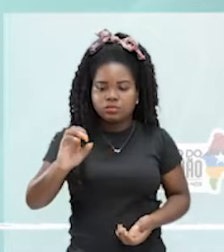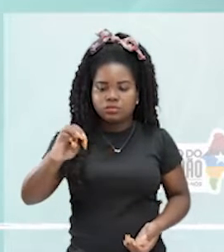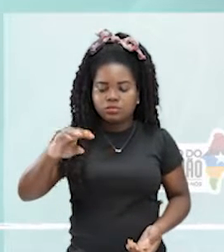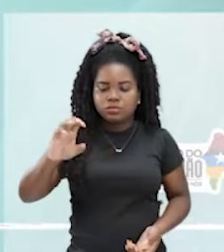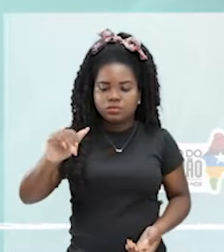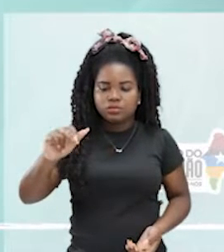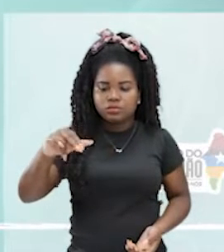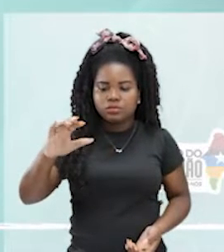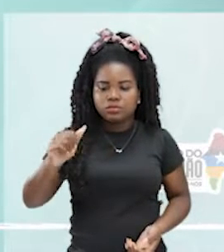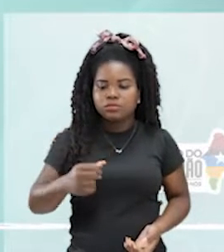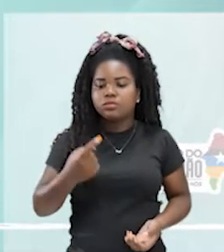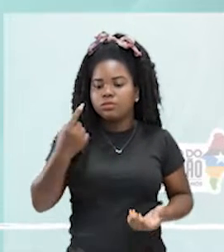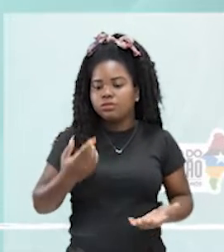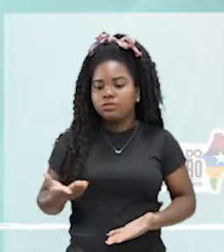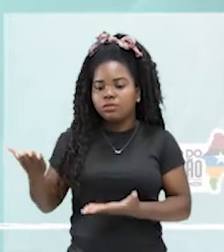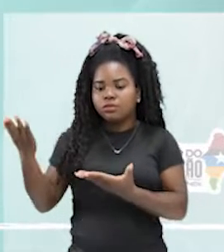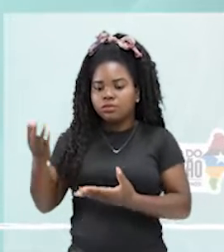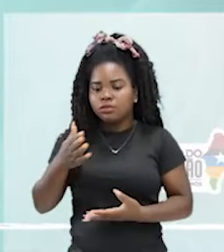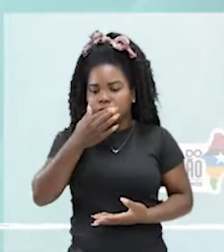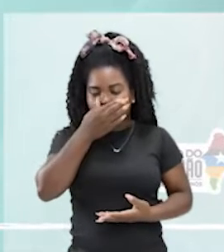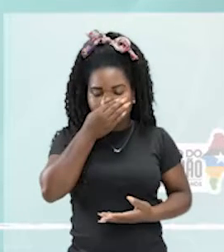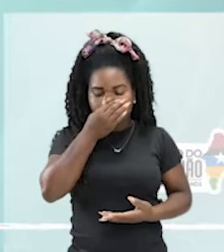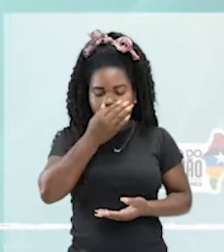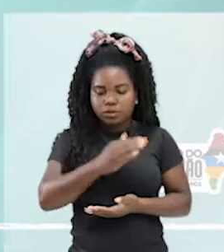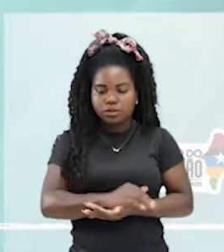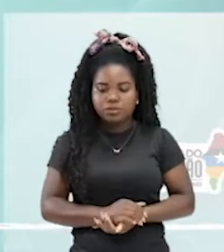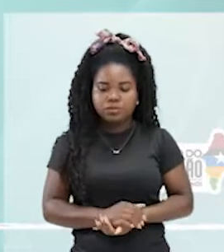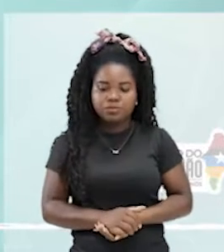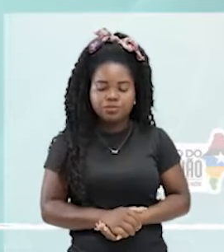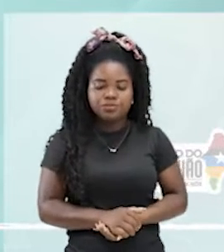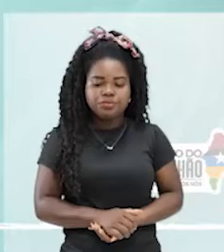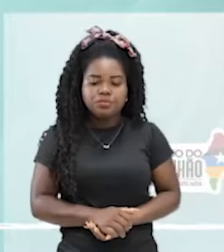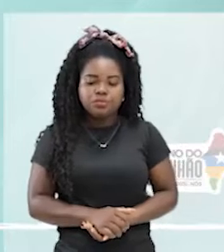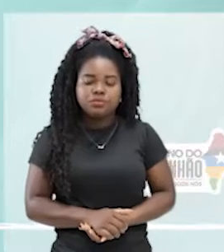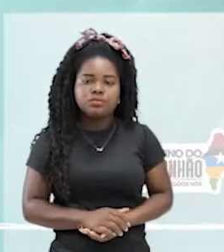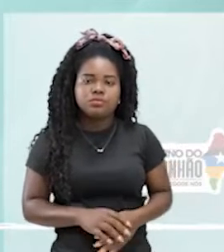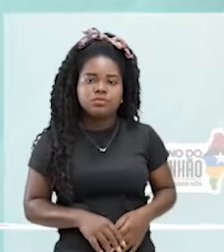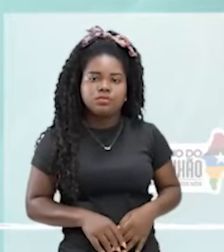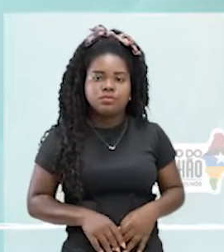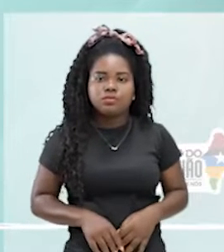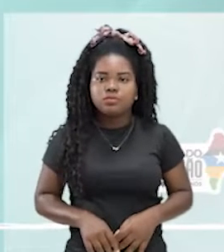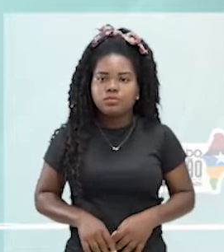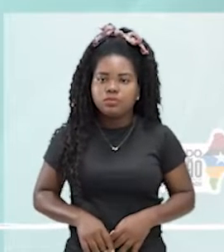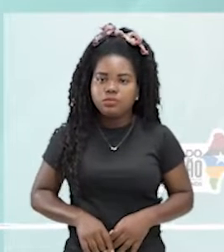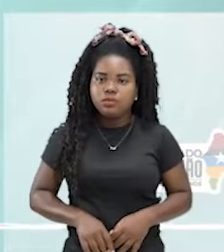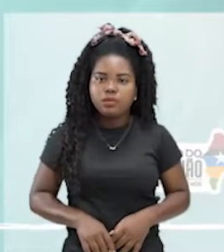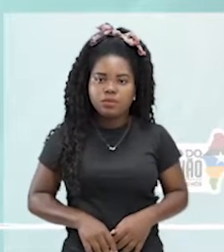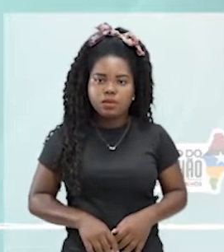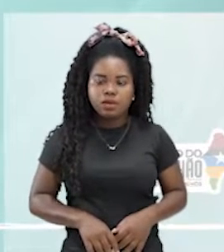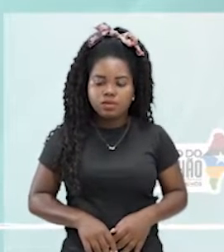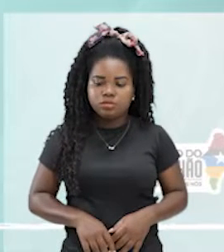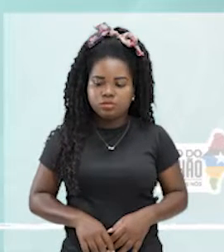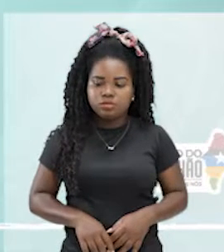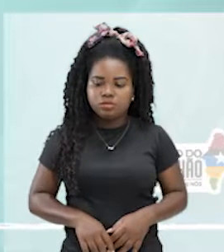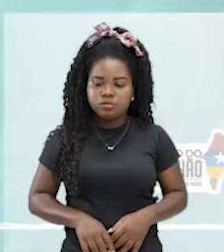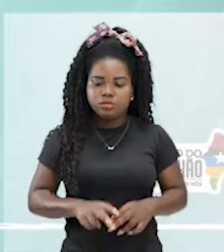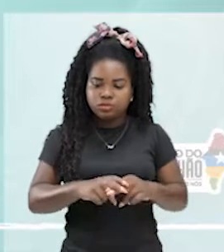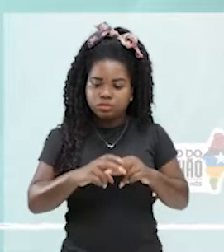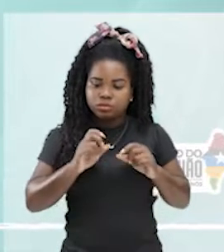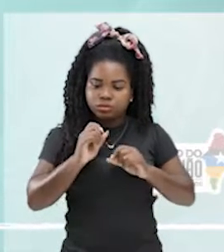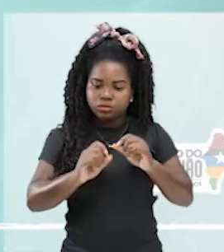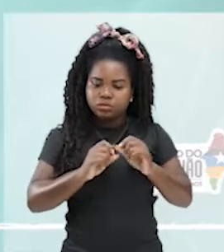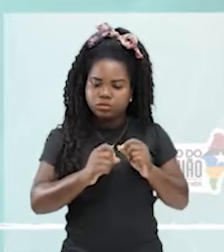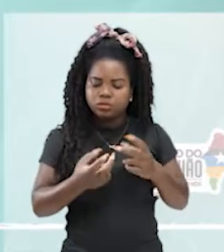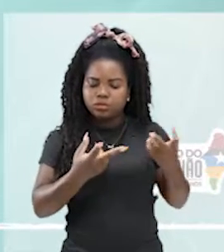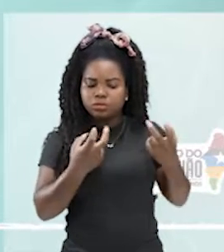extensões. O Meinhold diz que o autotreinamento, onde o ator e o corpo participam de cada um dos movimentos. Né? Por causa disso,